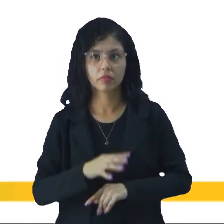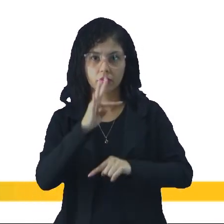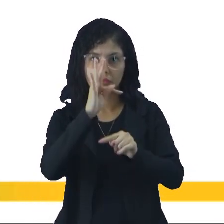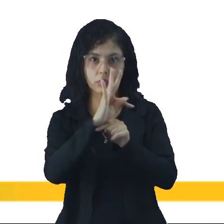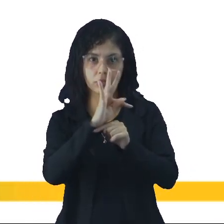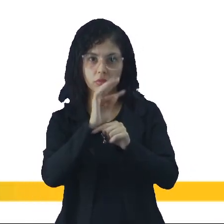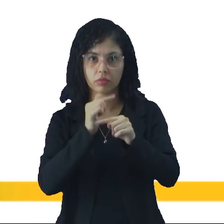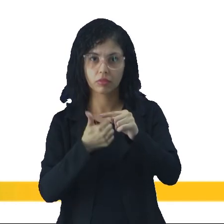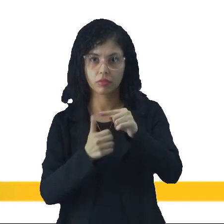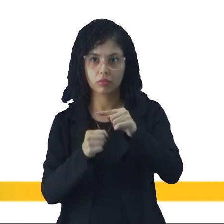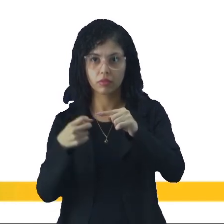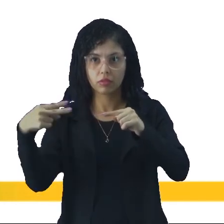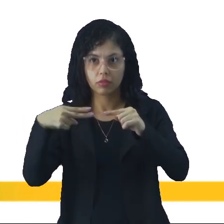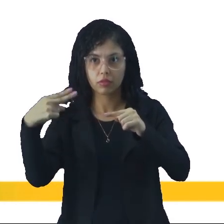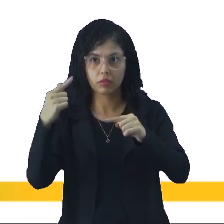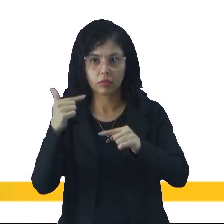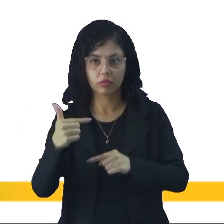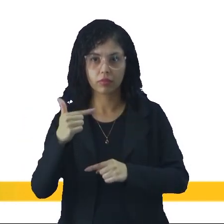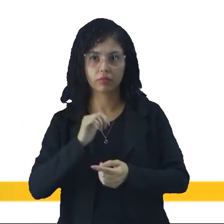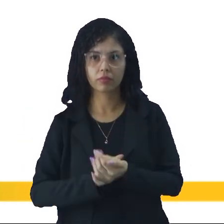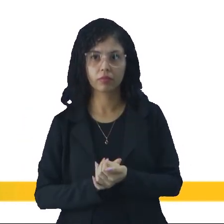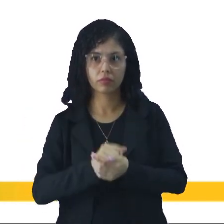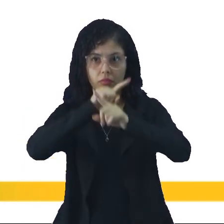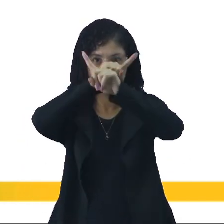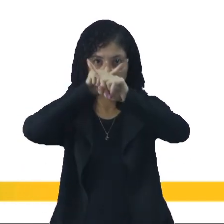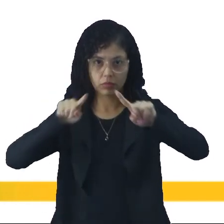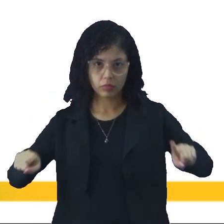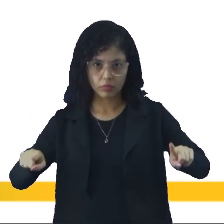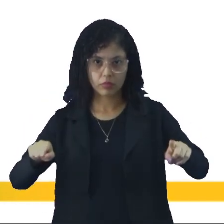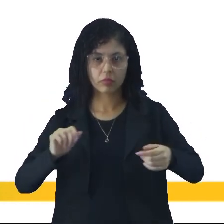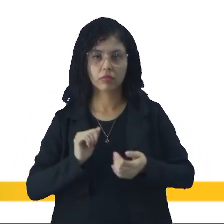T sobre 28 é igual a 2, vai multiplicar cruzado.